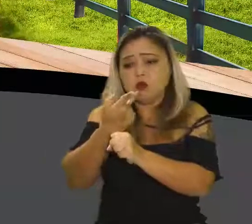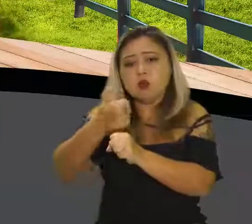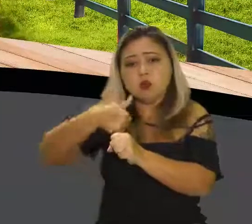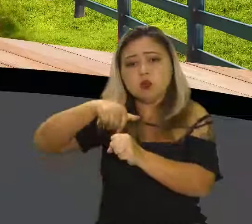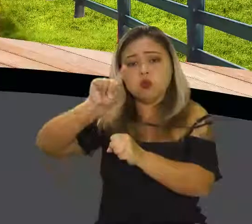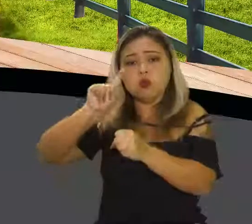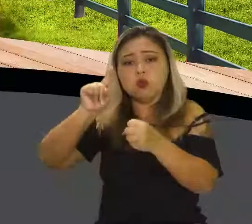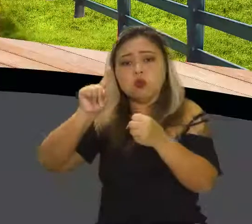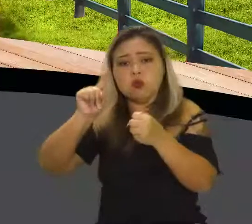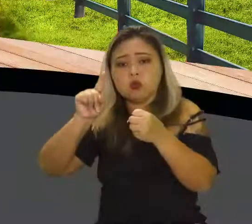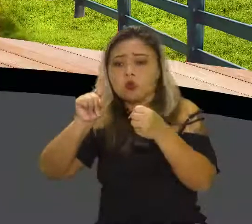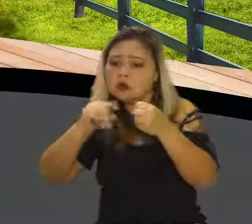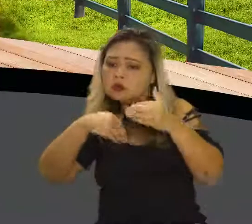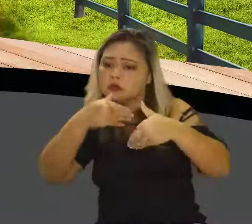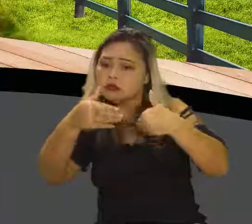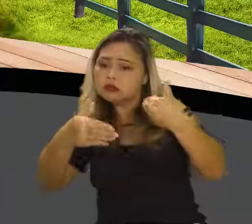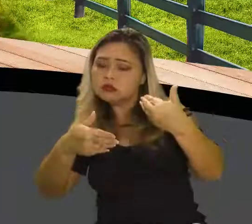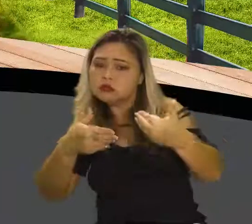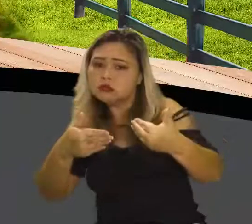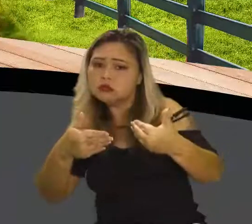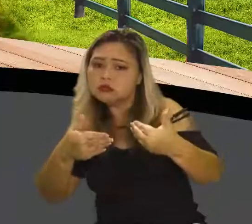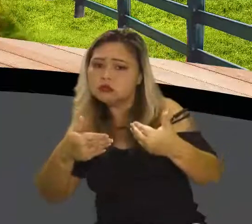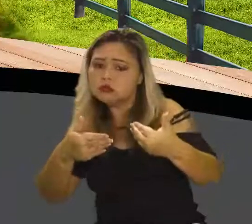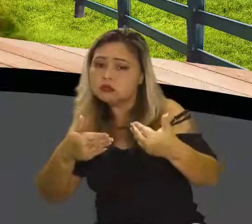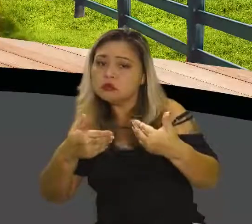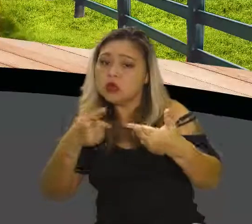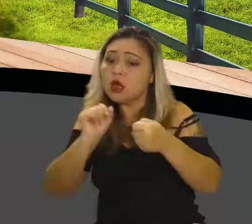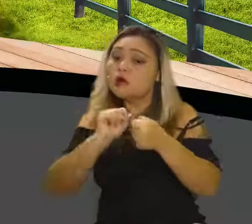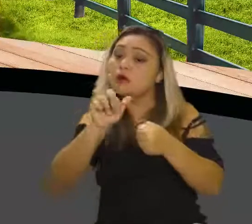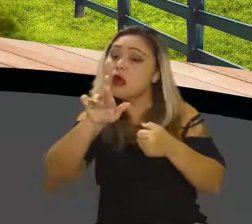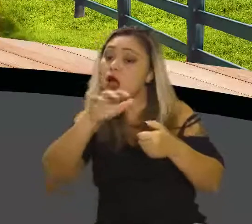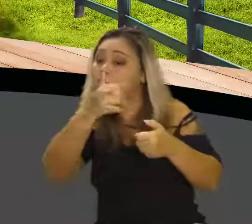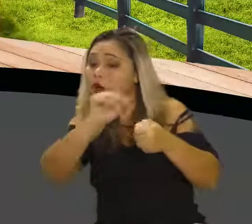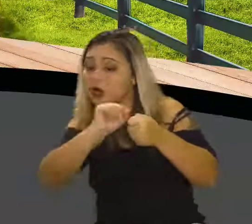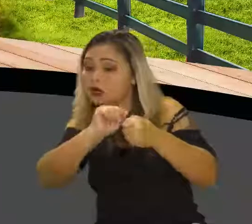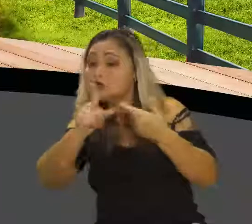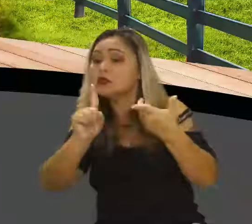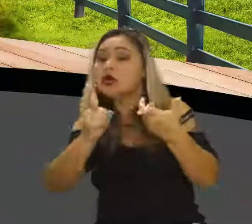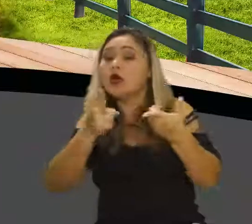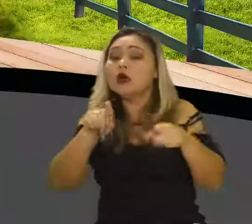sobre esse processo de produção de ração e